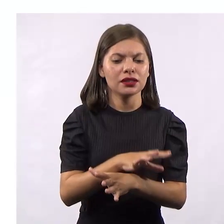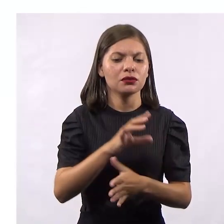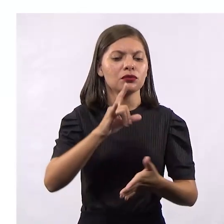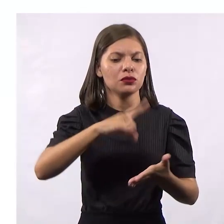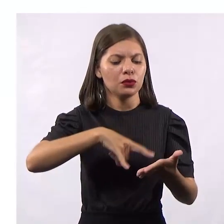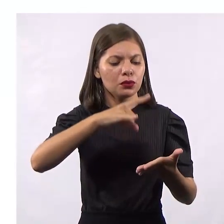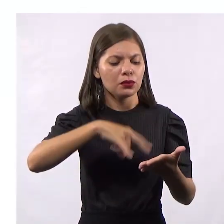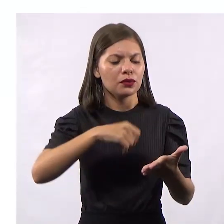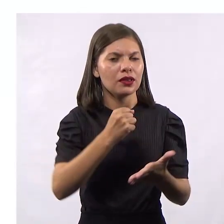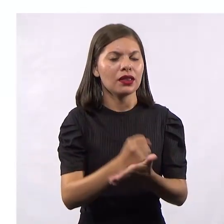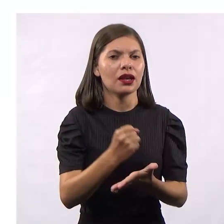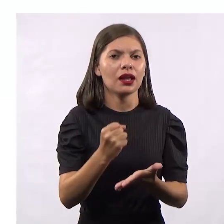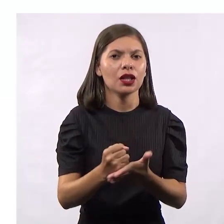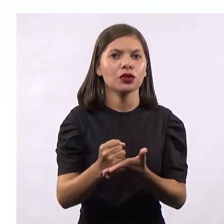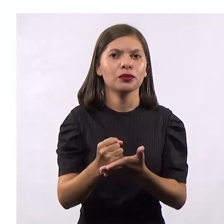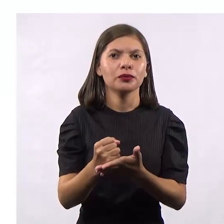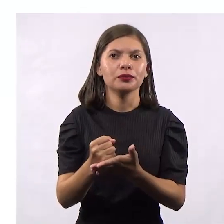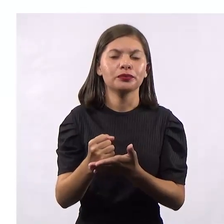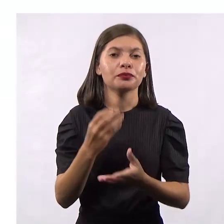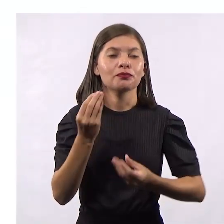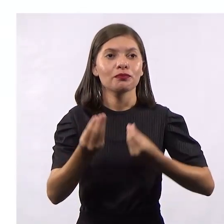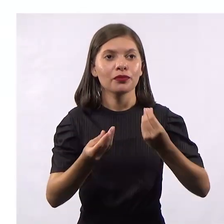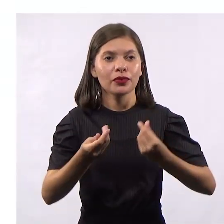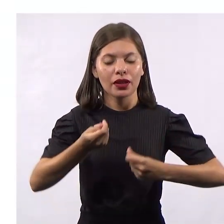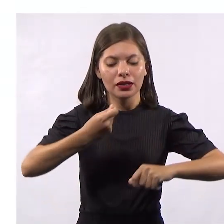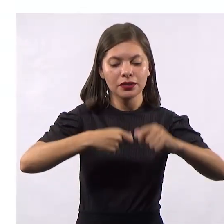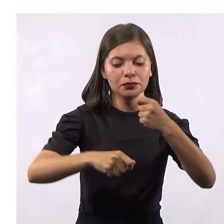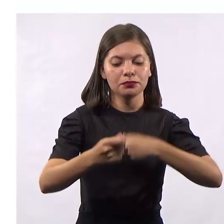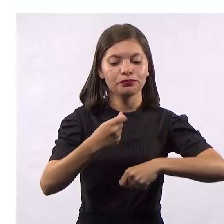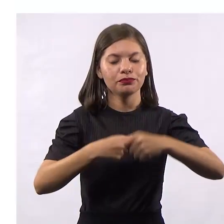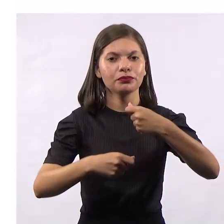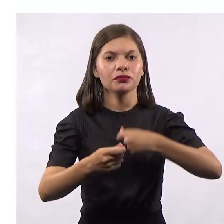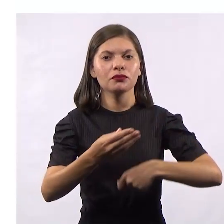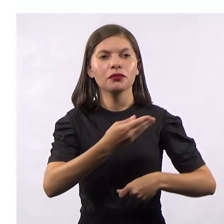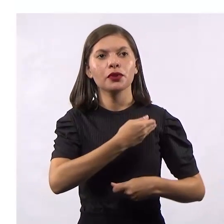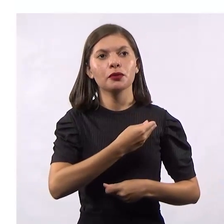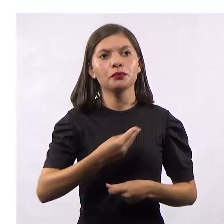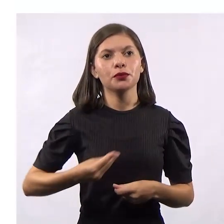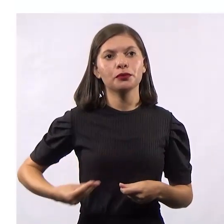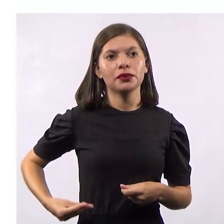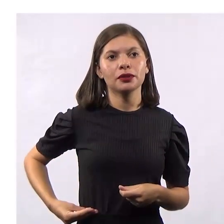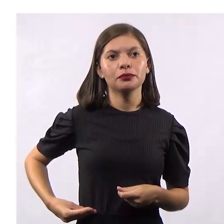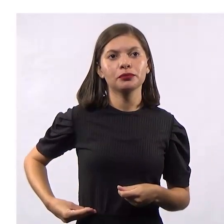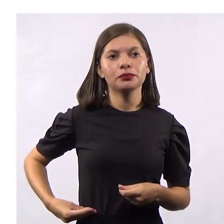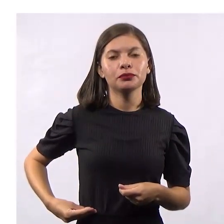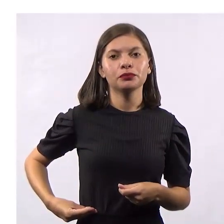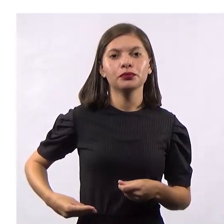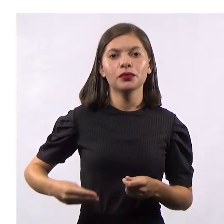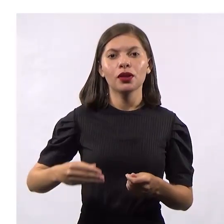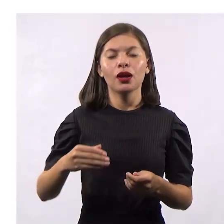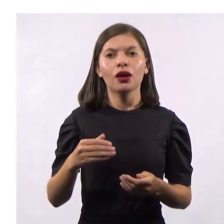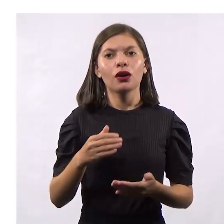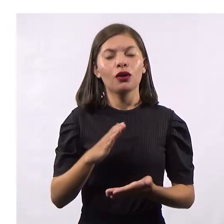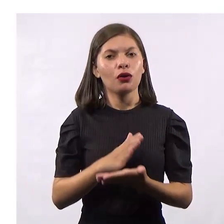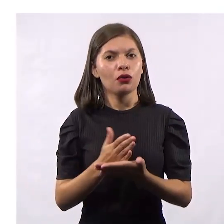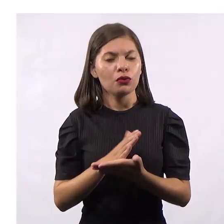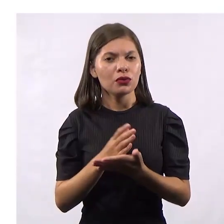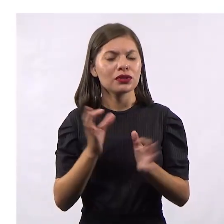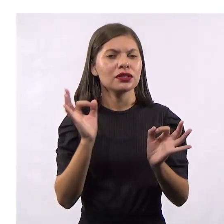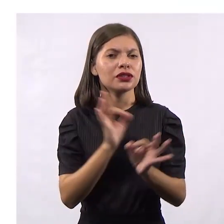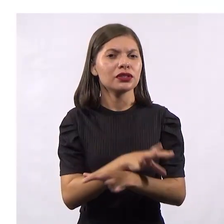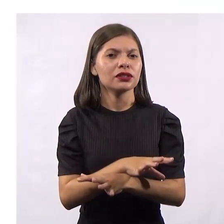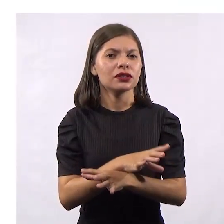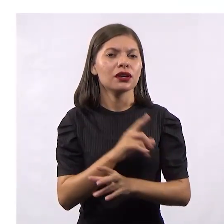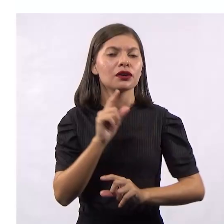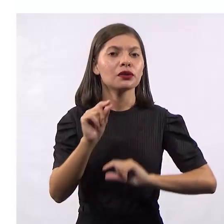a extinção do contrato vai ser requerida pela administração pública, tá? E em outras, quem vai